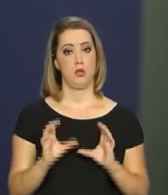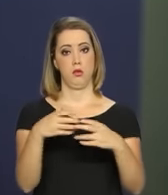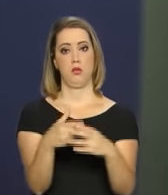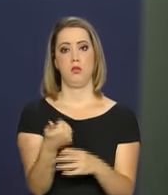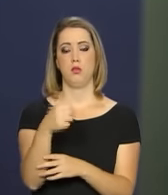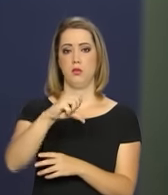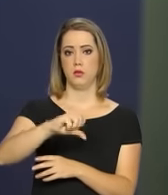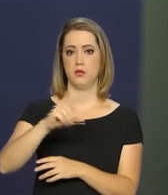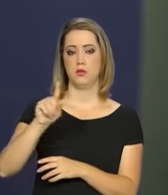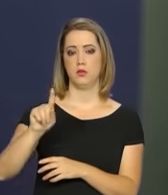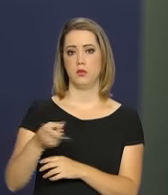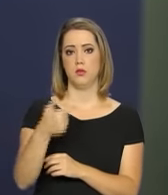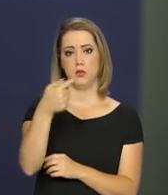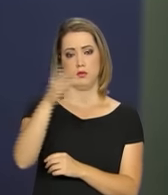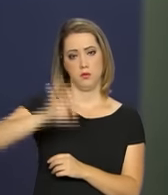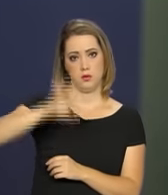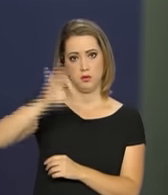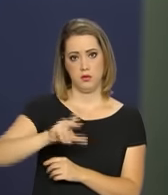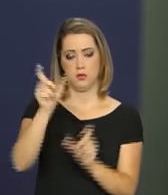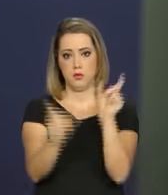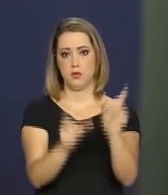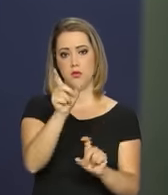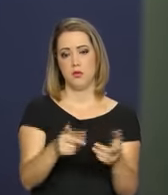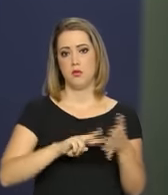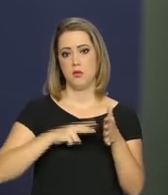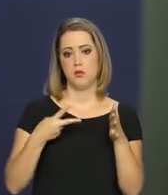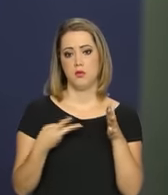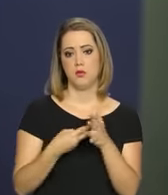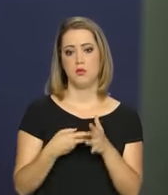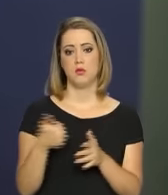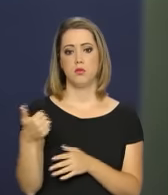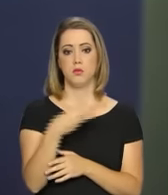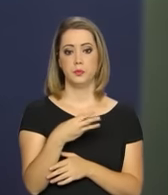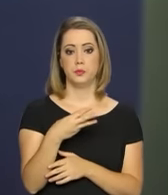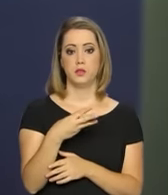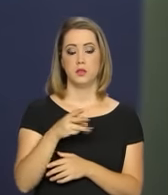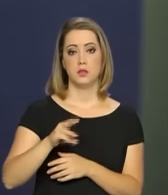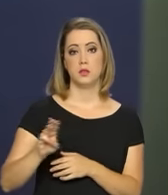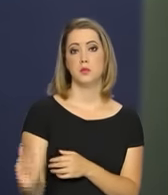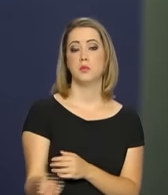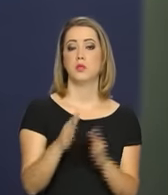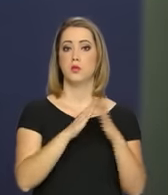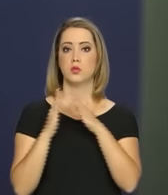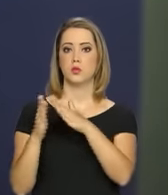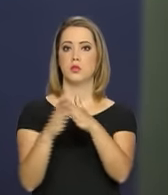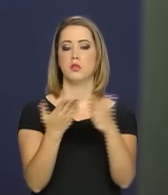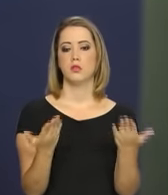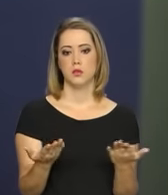de 19,7 dos domicílios que equivale a cerca de 13 milhões de domicílios que não tem